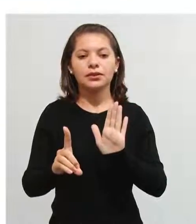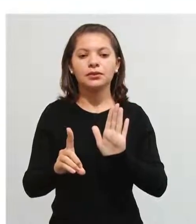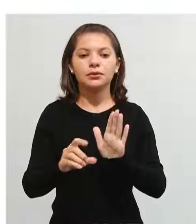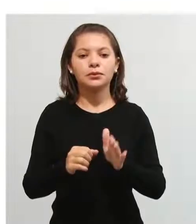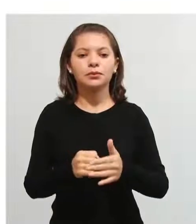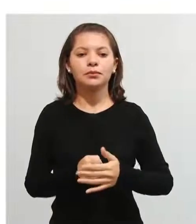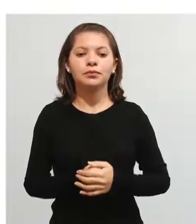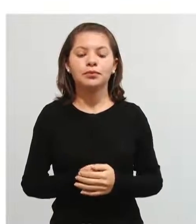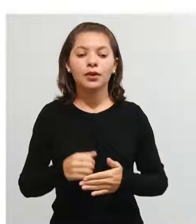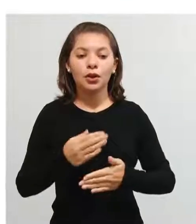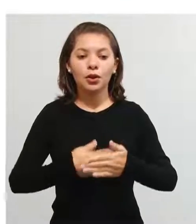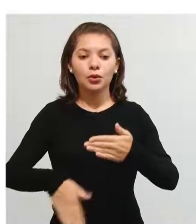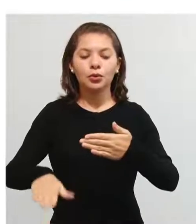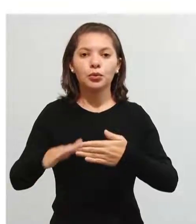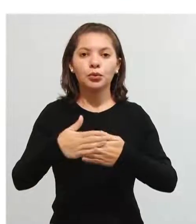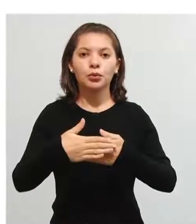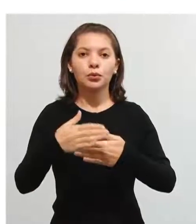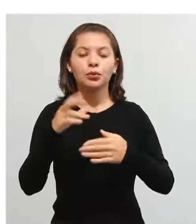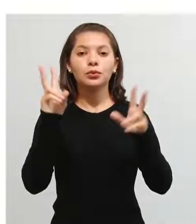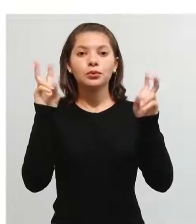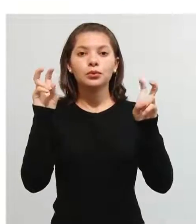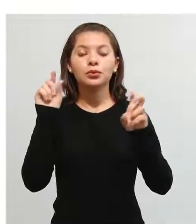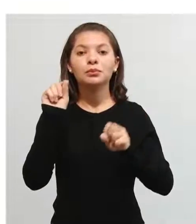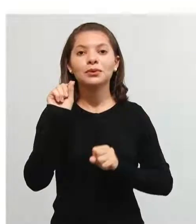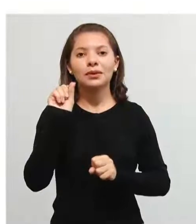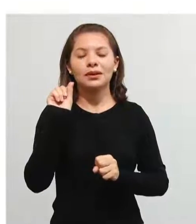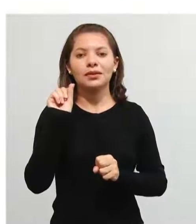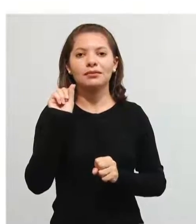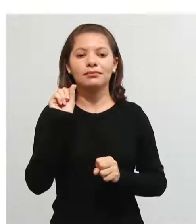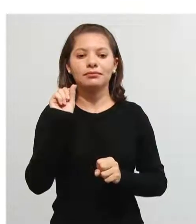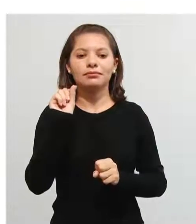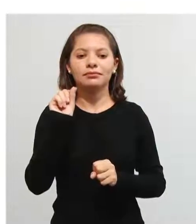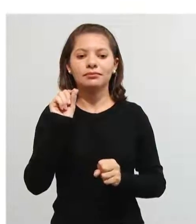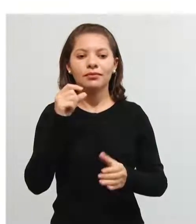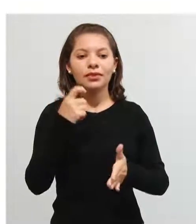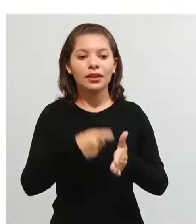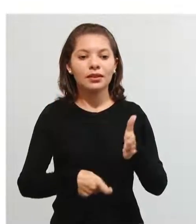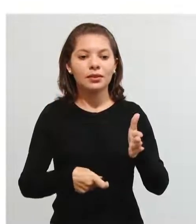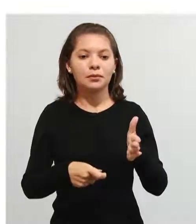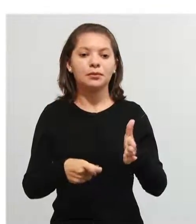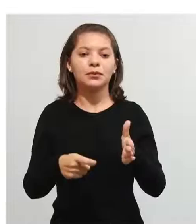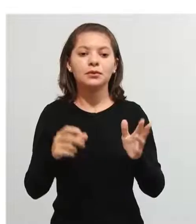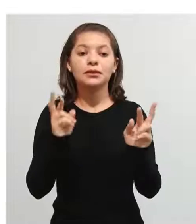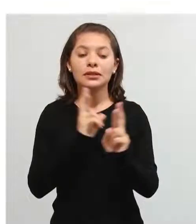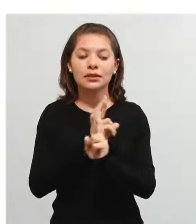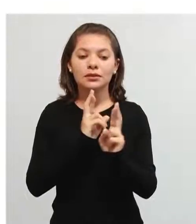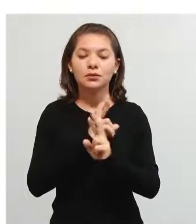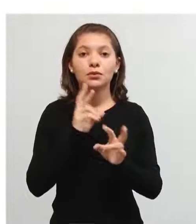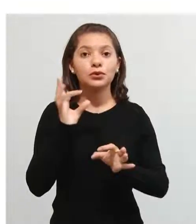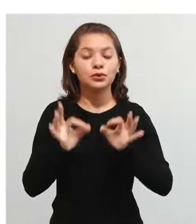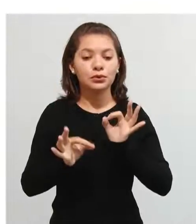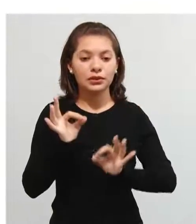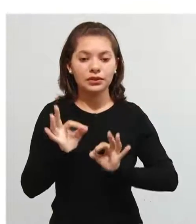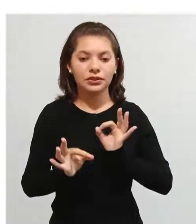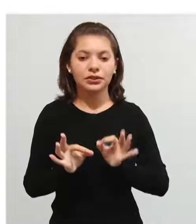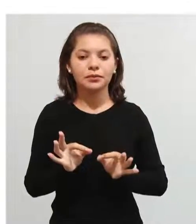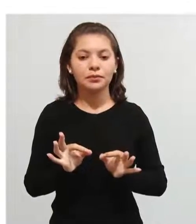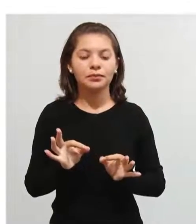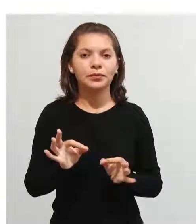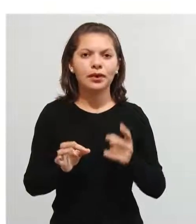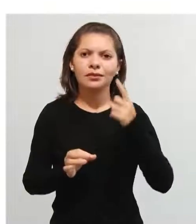sobre tributos e relações jurídicas a eles pertinentes. Então, nós podemos ver que a